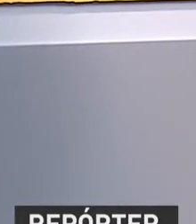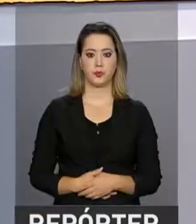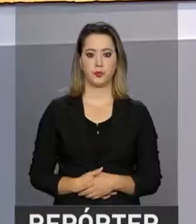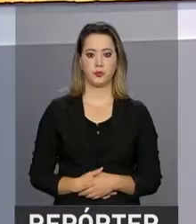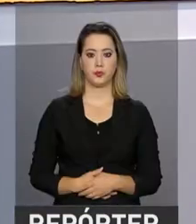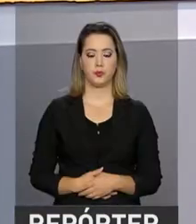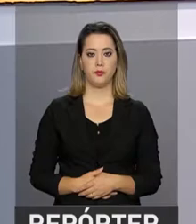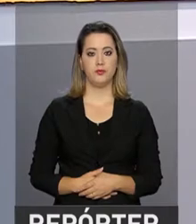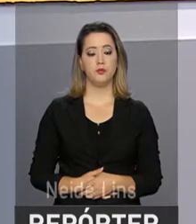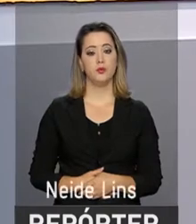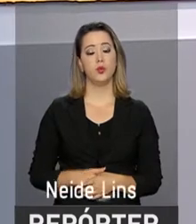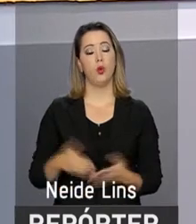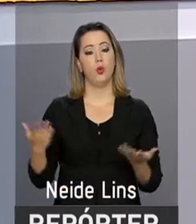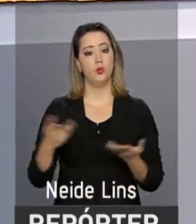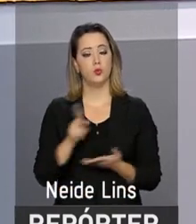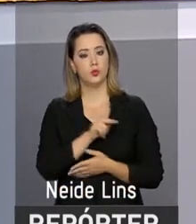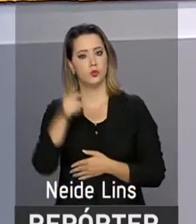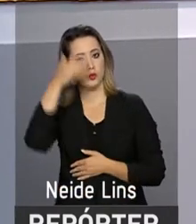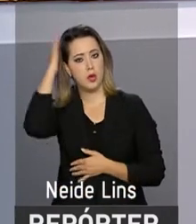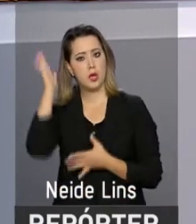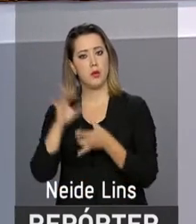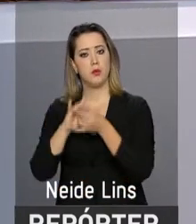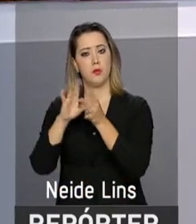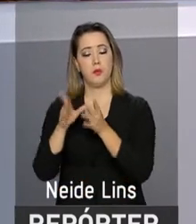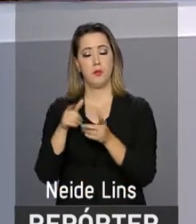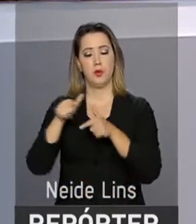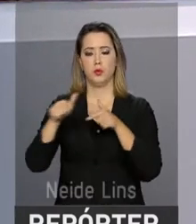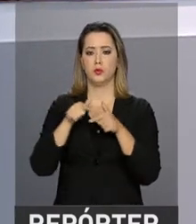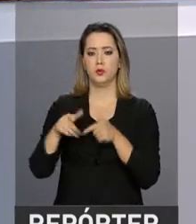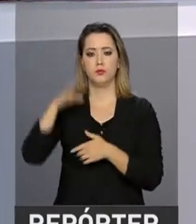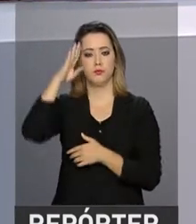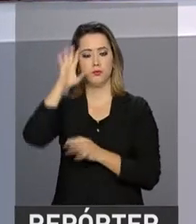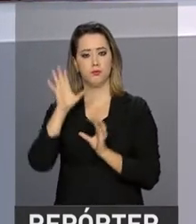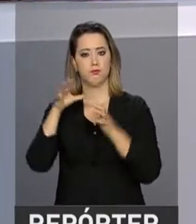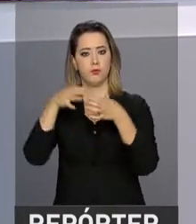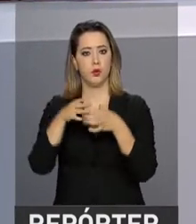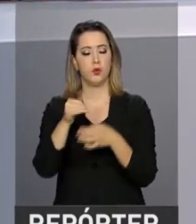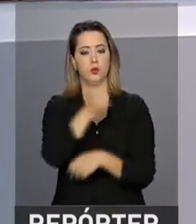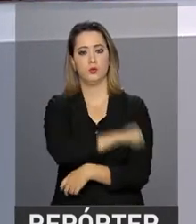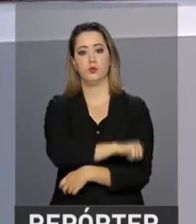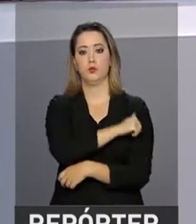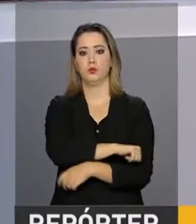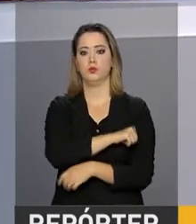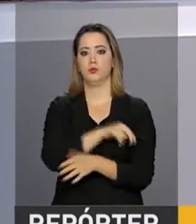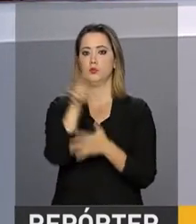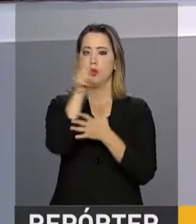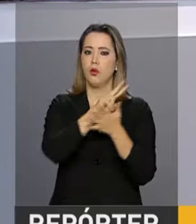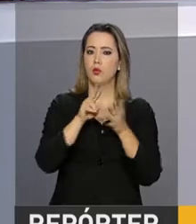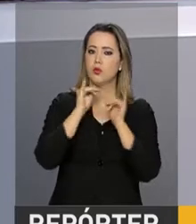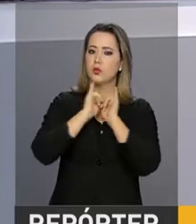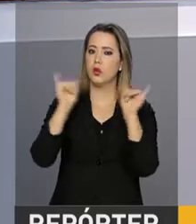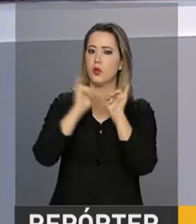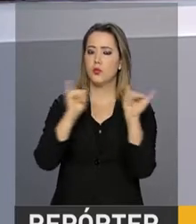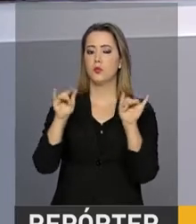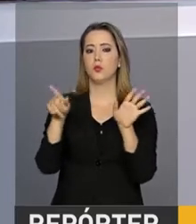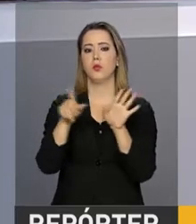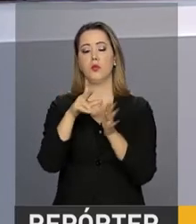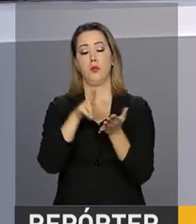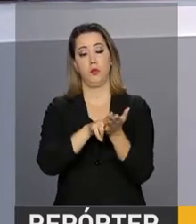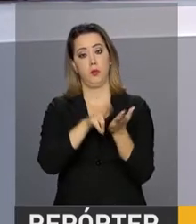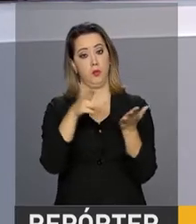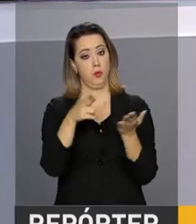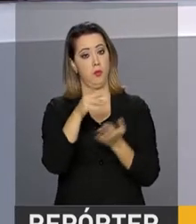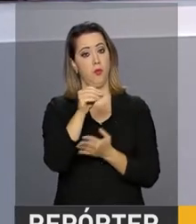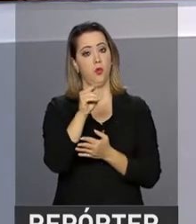a atuação das Forças Armadas na segurança pública do Rio de Janeiro. O texto foi publicado em edição extraordinária do Diário Oficial.